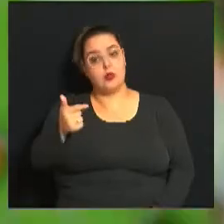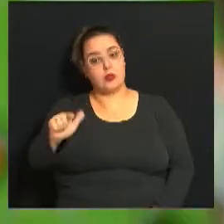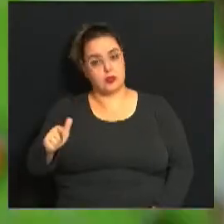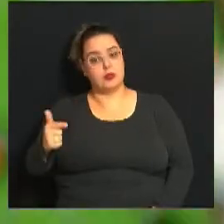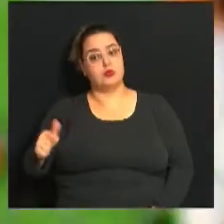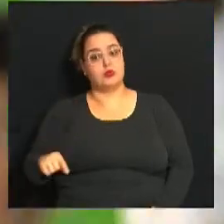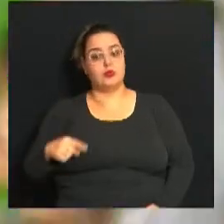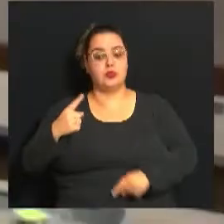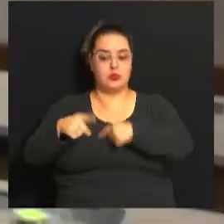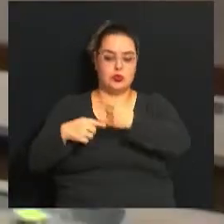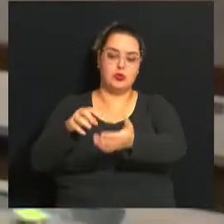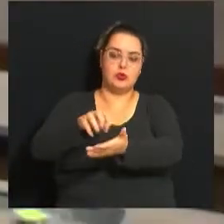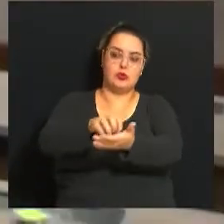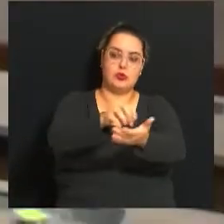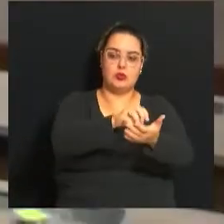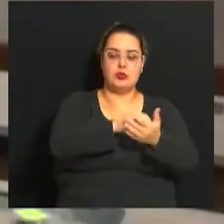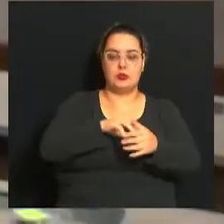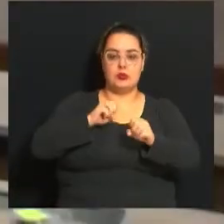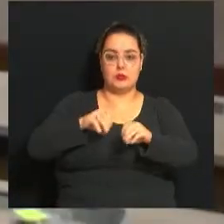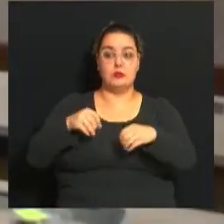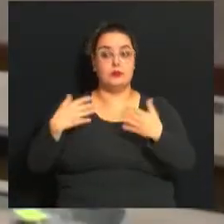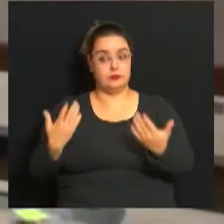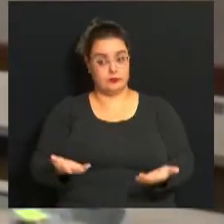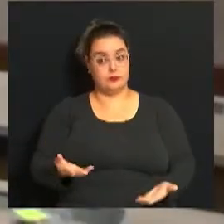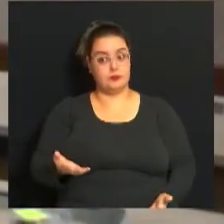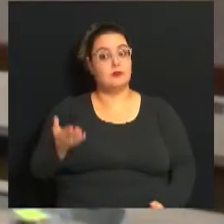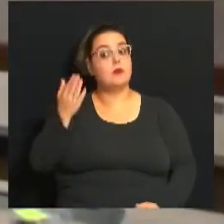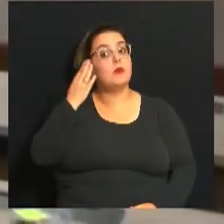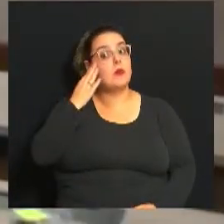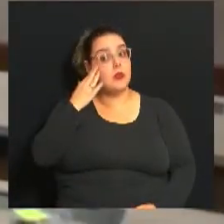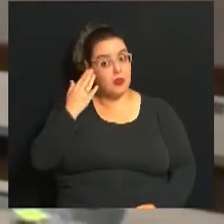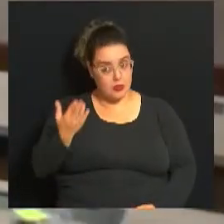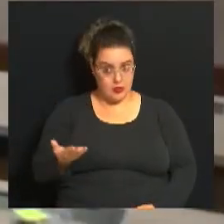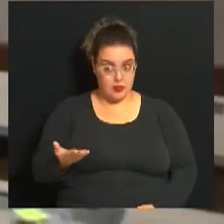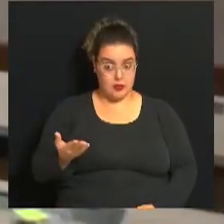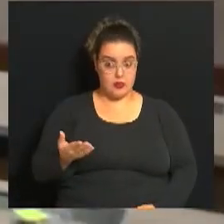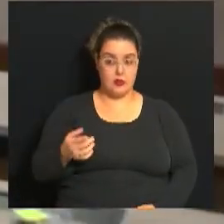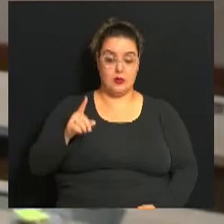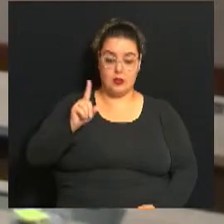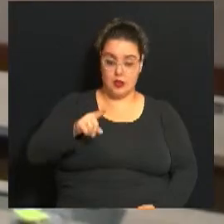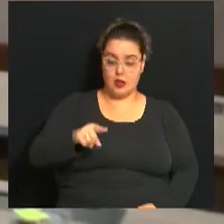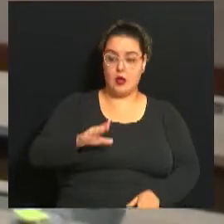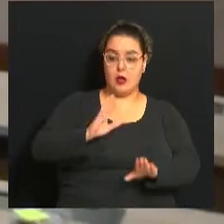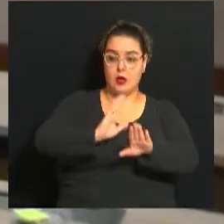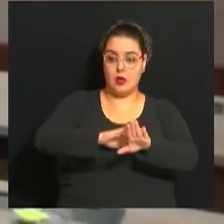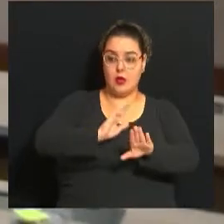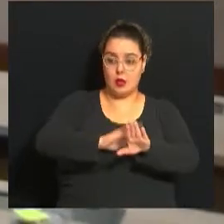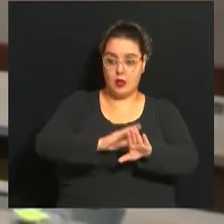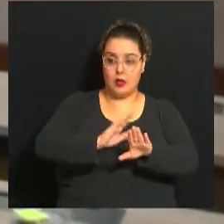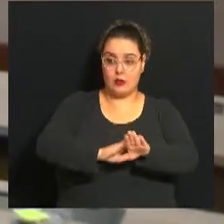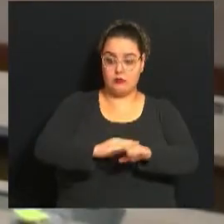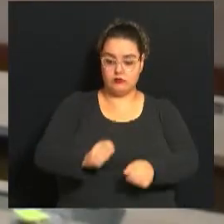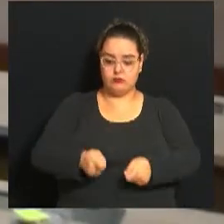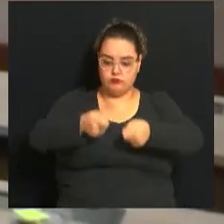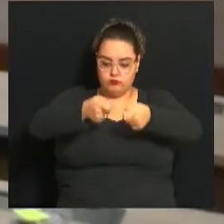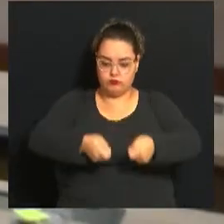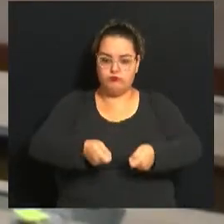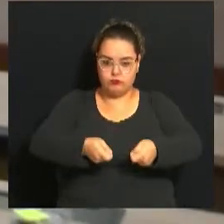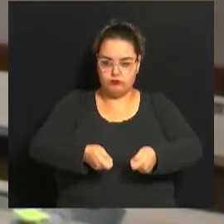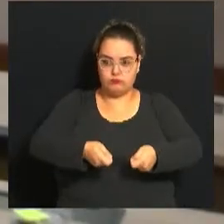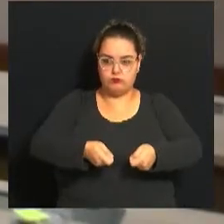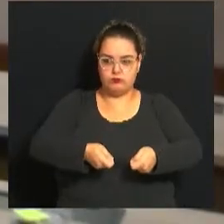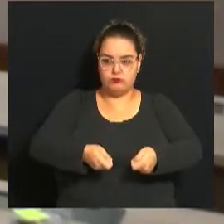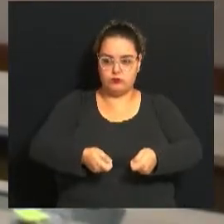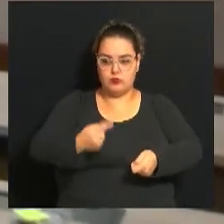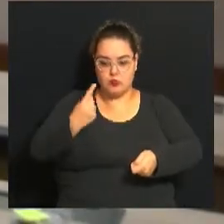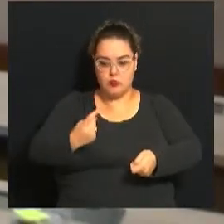centros de educação. Pelo que a gente ficou sabendo, isso foi uma ação muito autoritária, né? Uma ação unilateral,